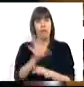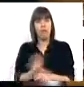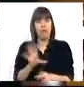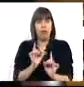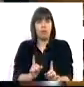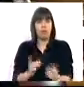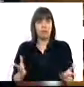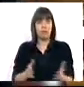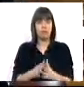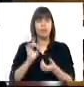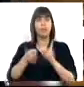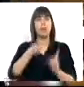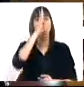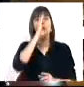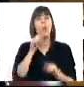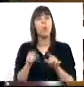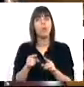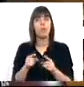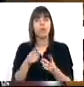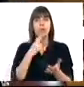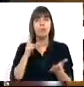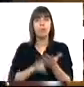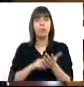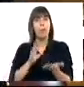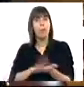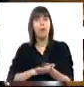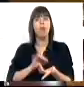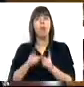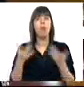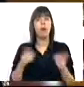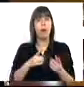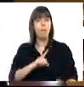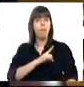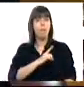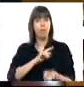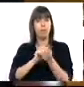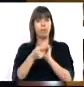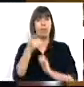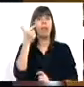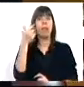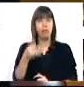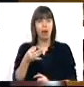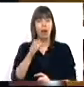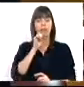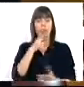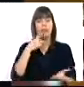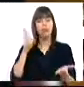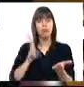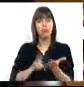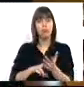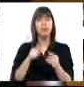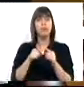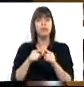natureza? Aquilo que o Governo está, no fundo, a provar é que a privatização da TAP pode ser, na verdade,